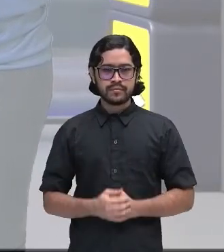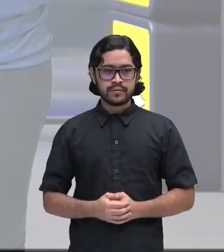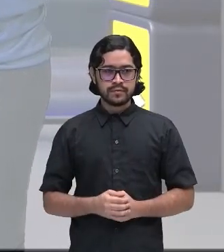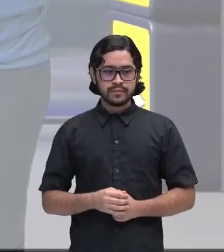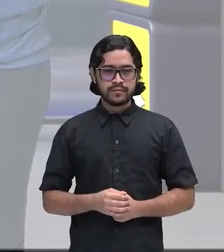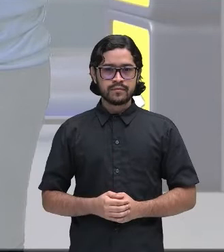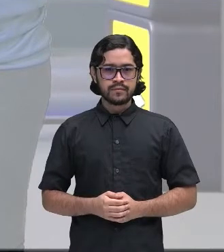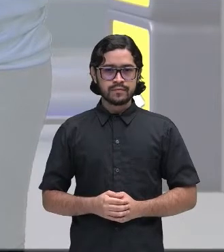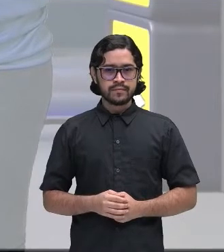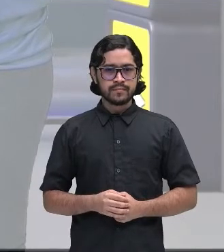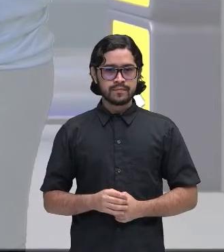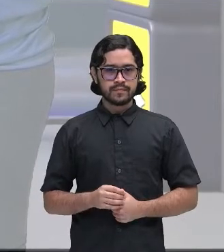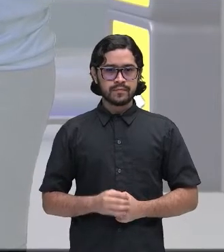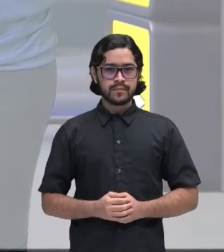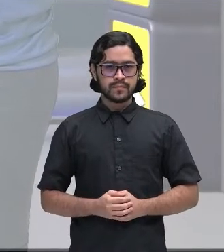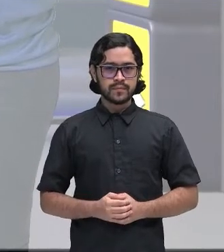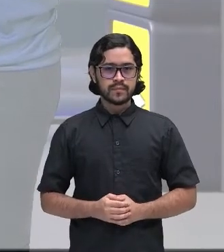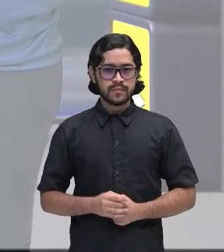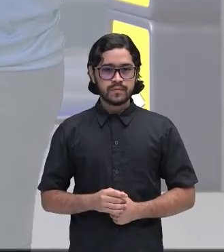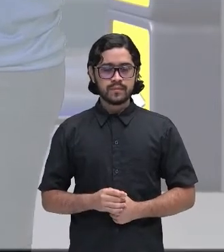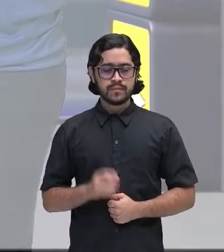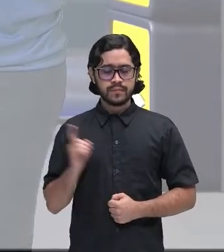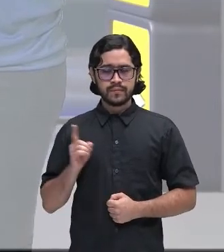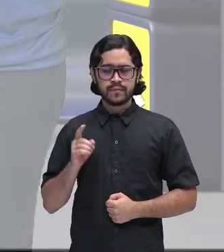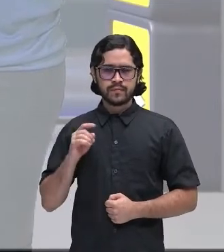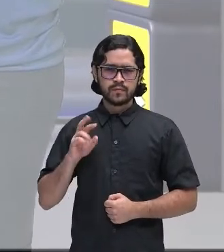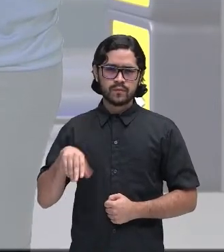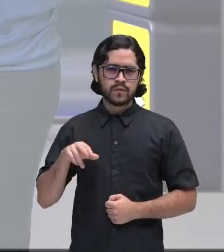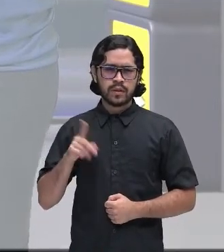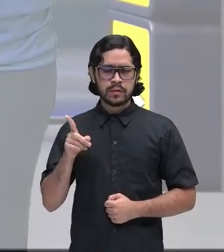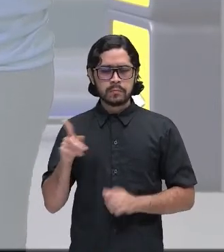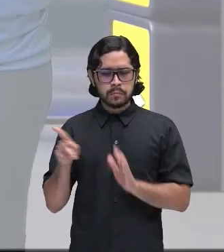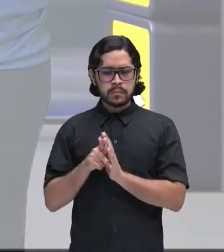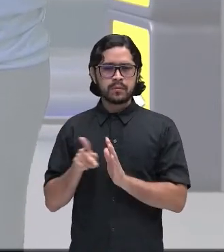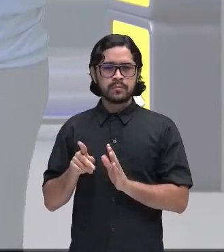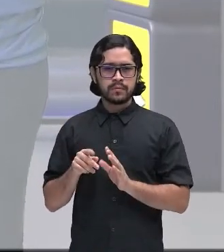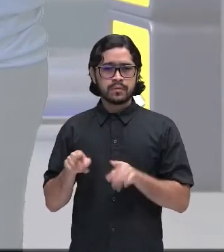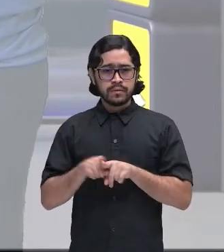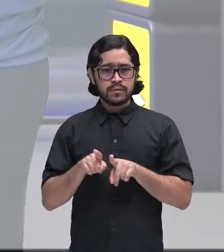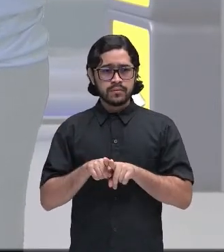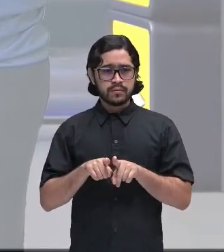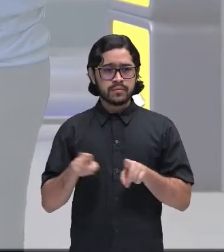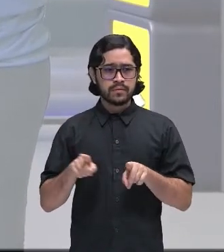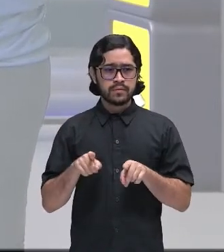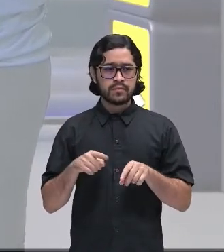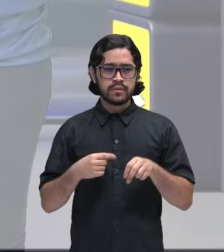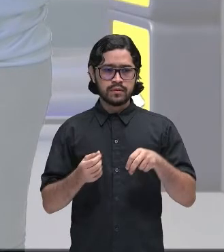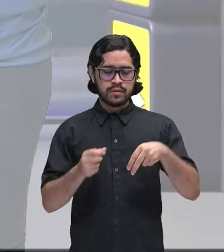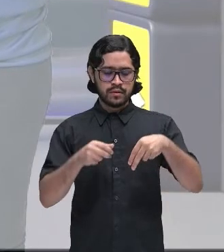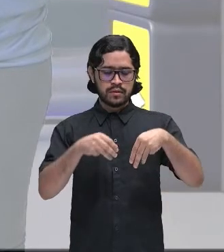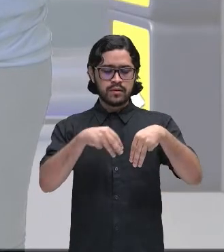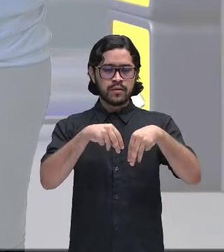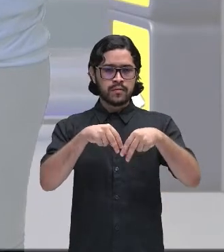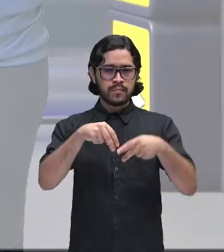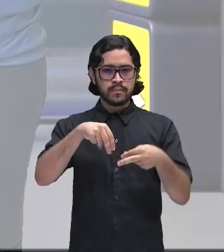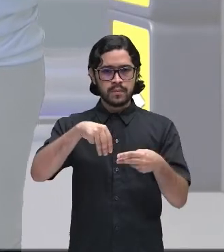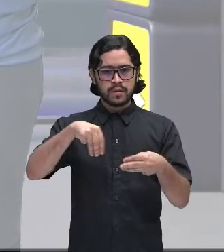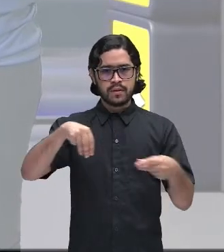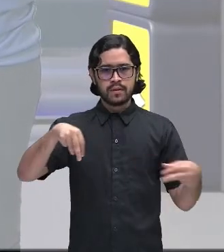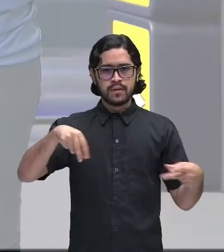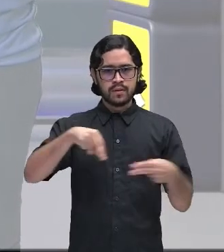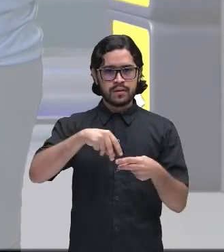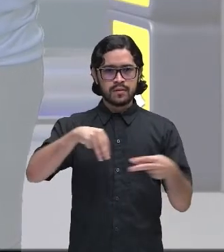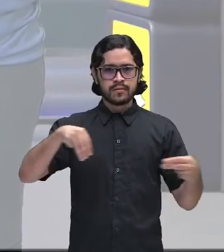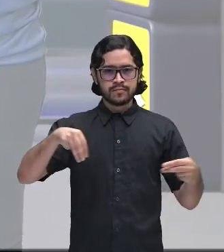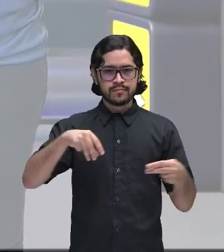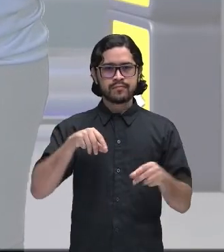sofre uma degradação específica aqui. Os sais minerais, a celulose, certo? Aqui elas vão estar